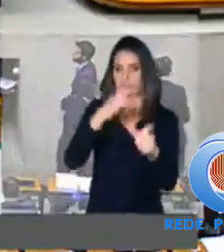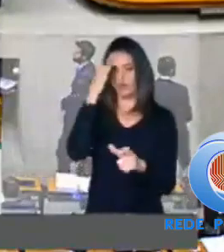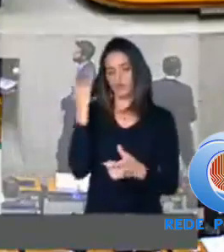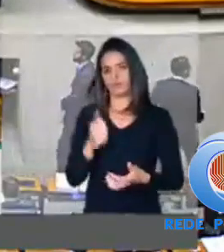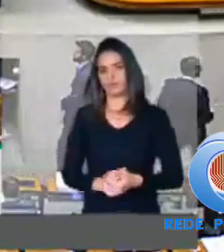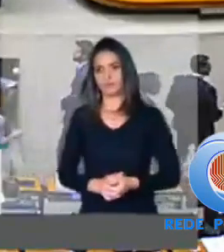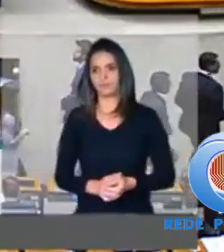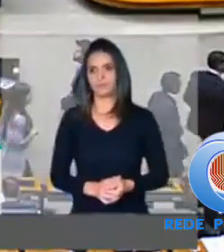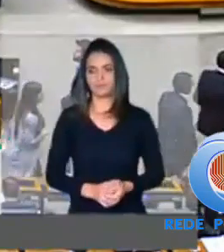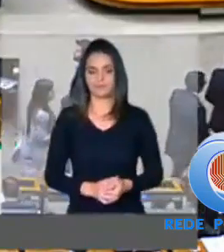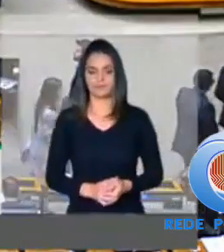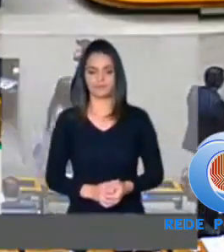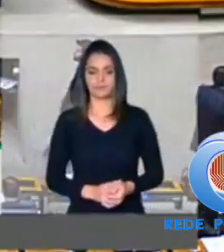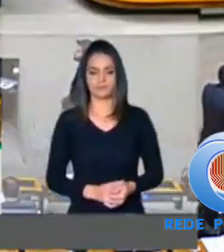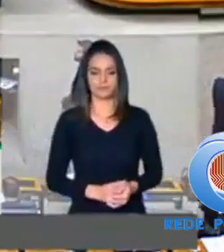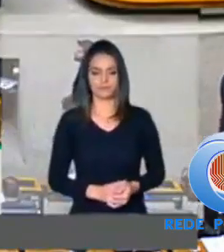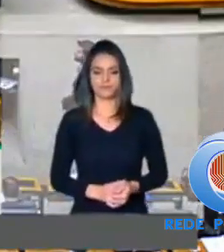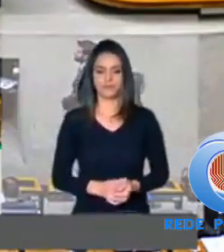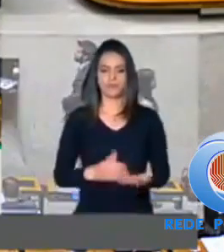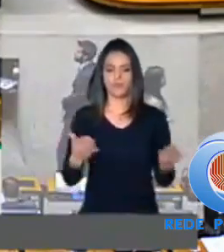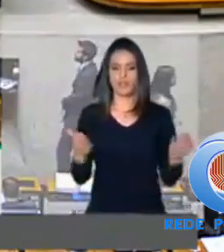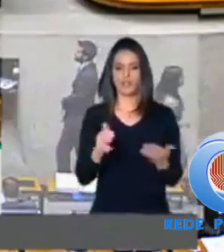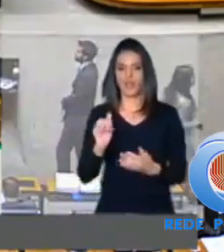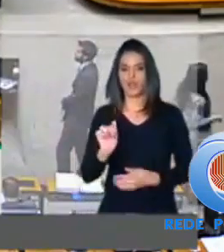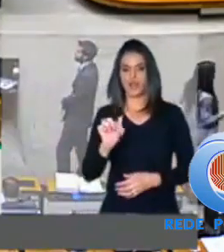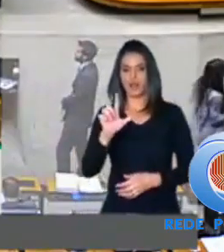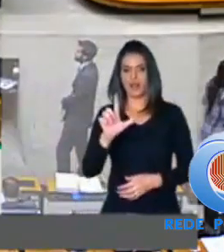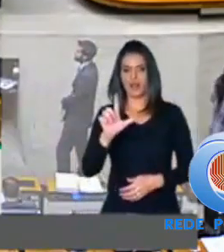Por favor, deputado Alexis.